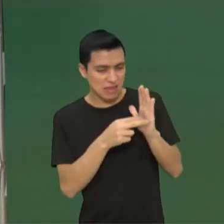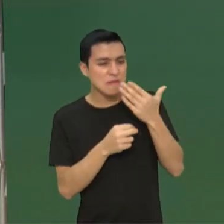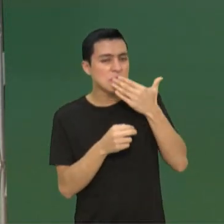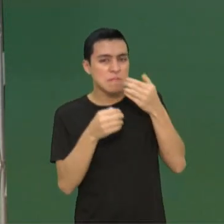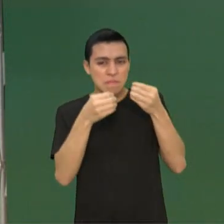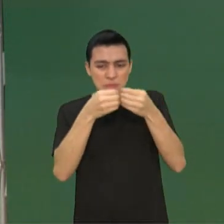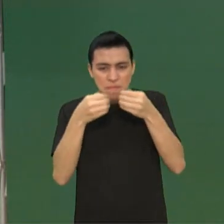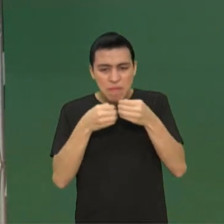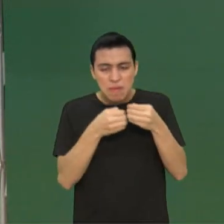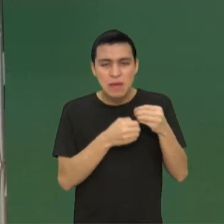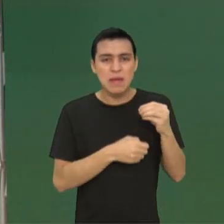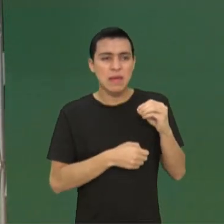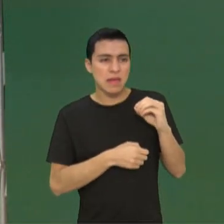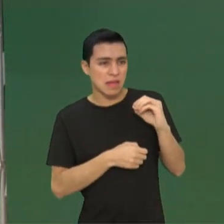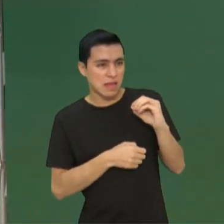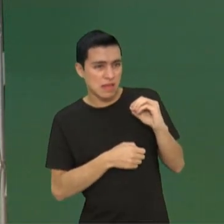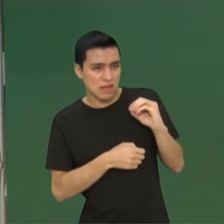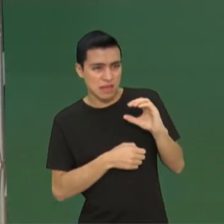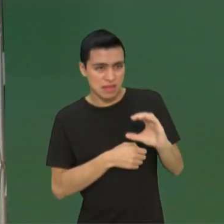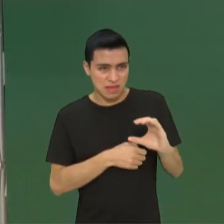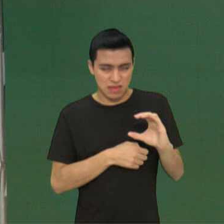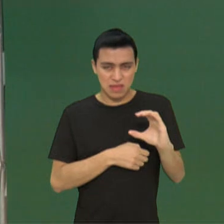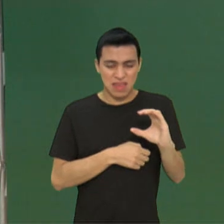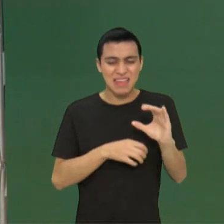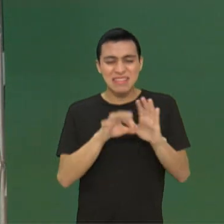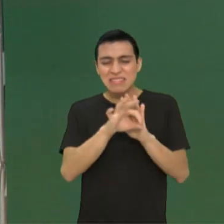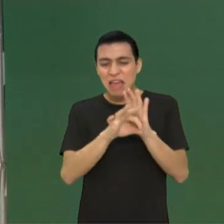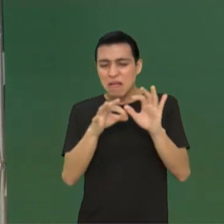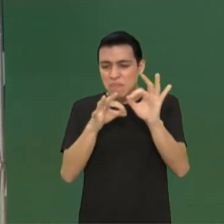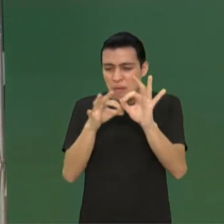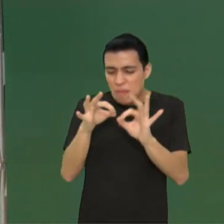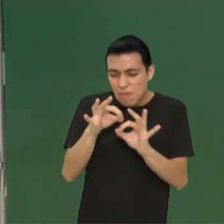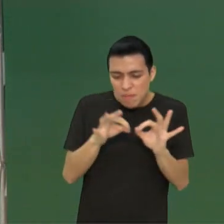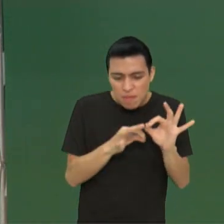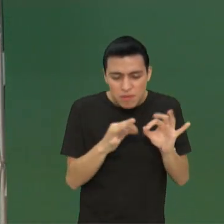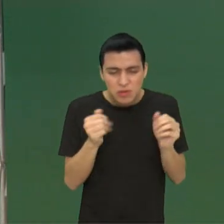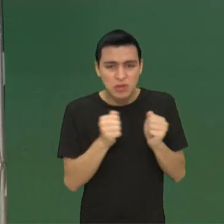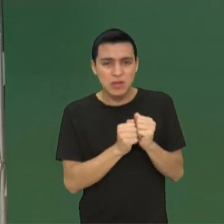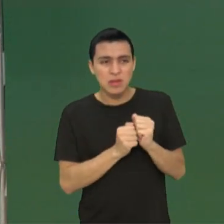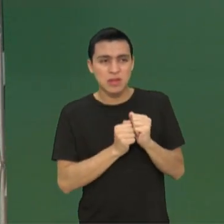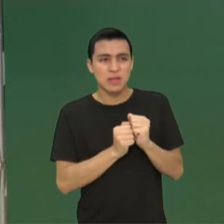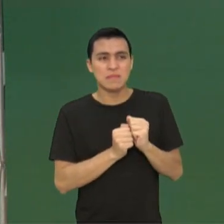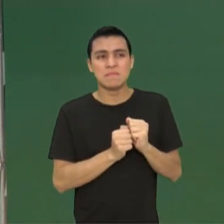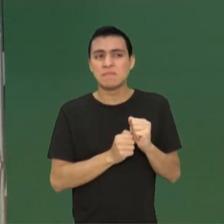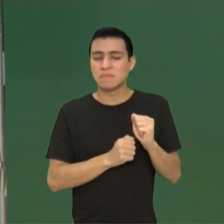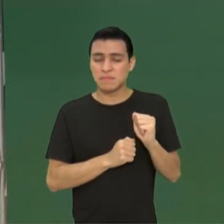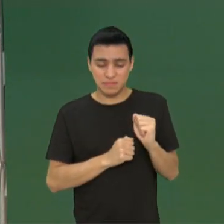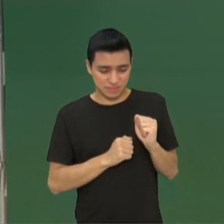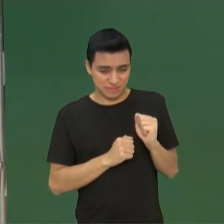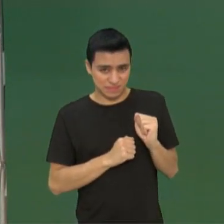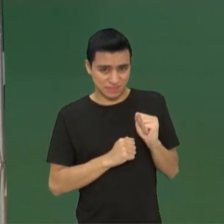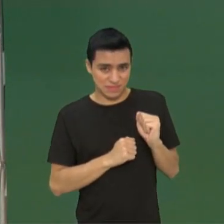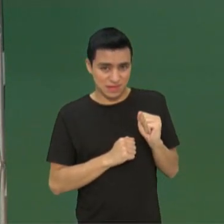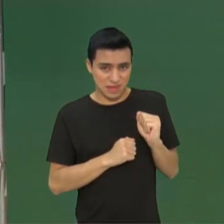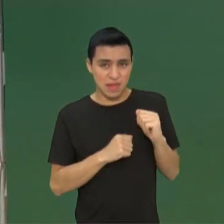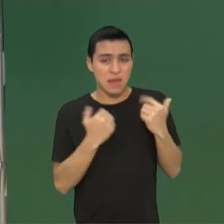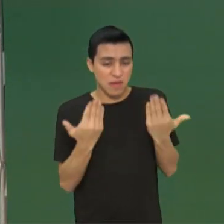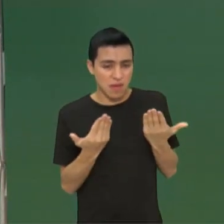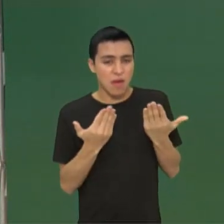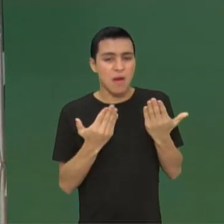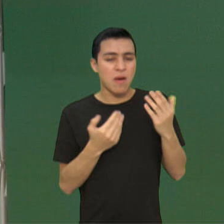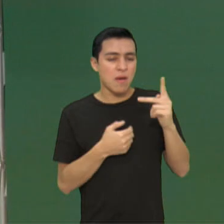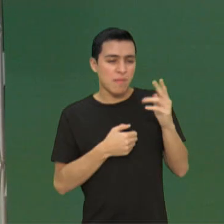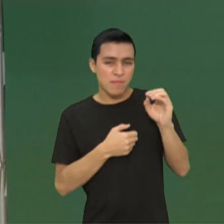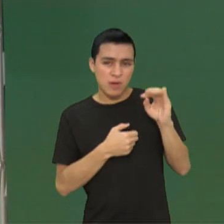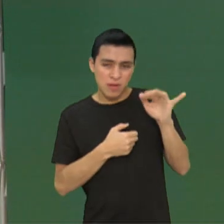açúcares. C, adesão celular, juntar células. Síntese de proteoglicanas, proteínas grudadas